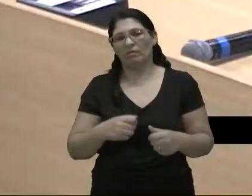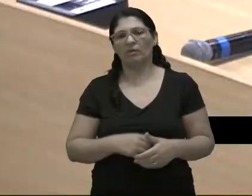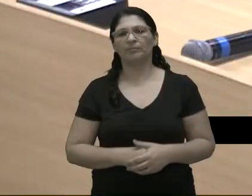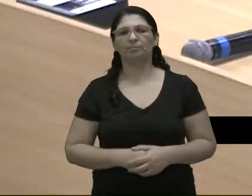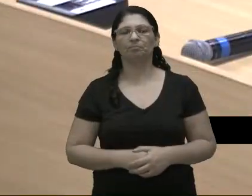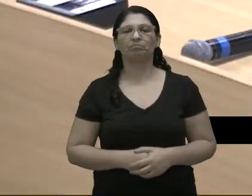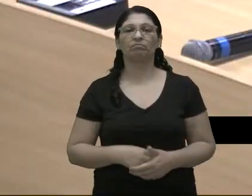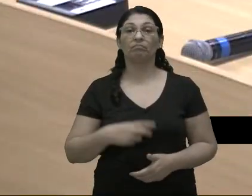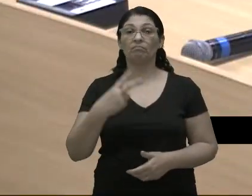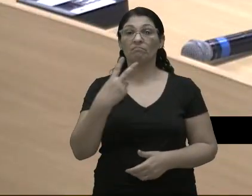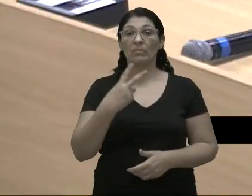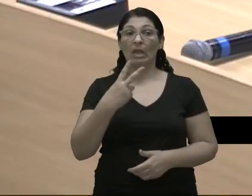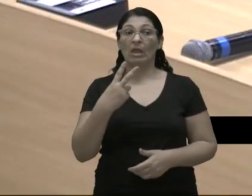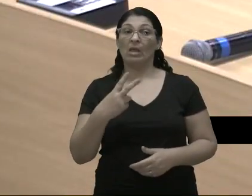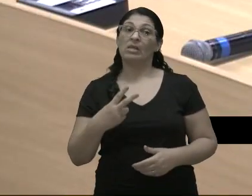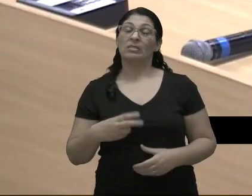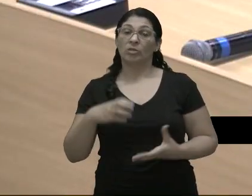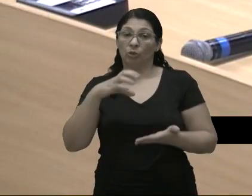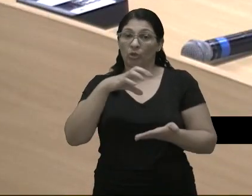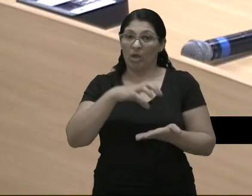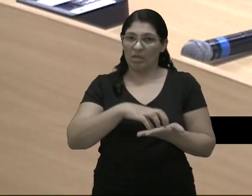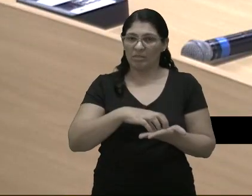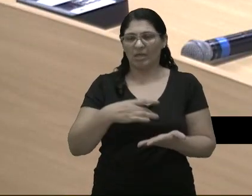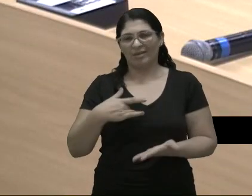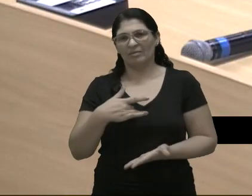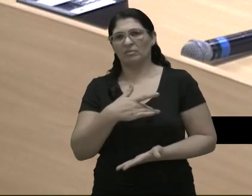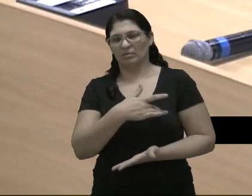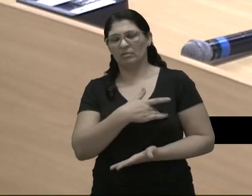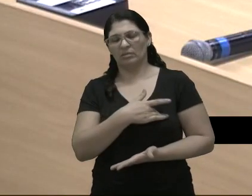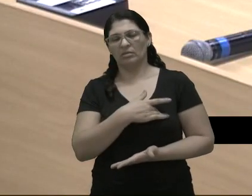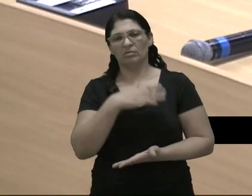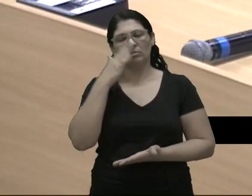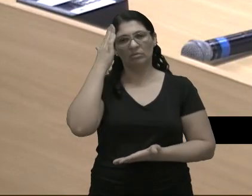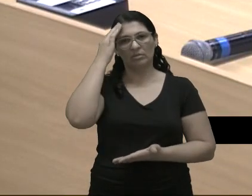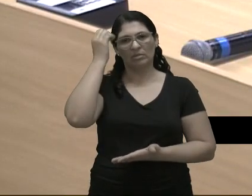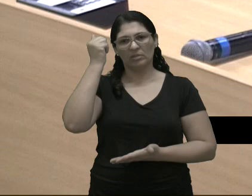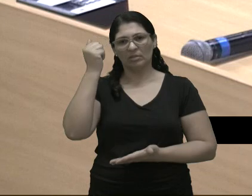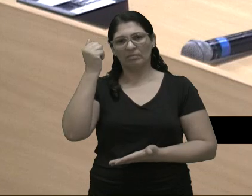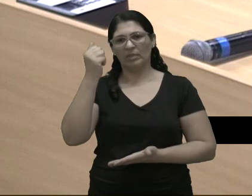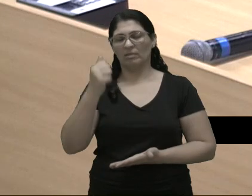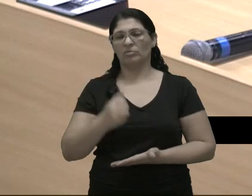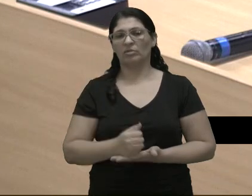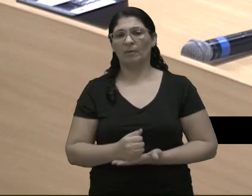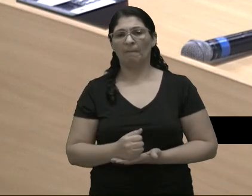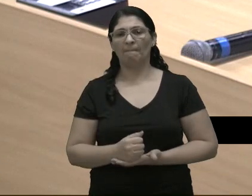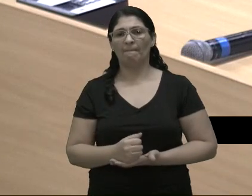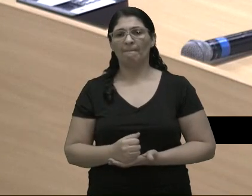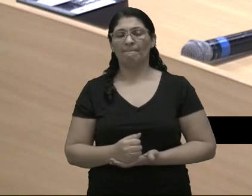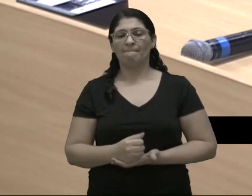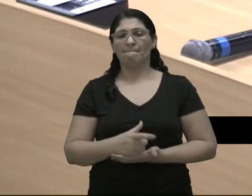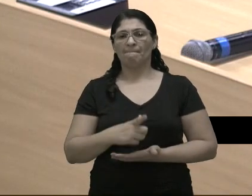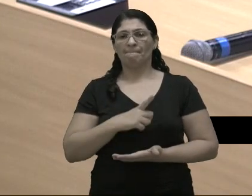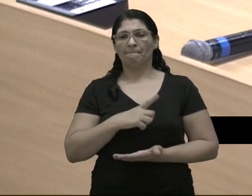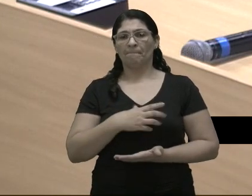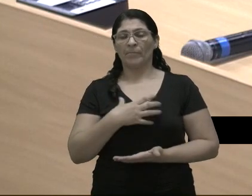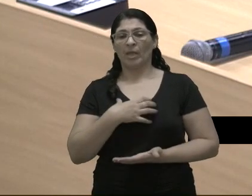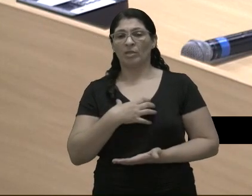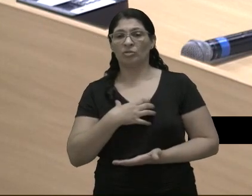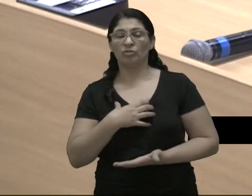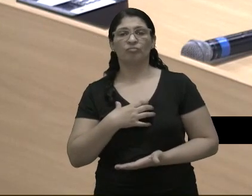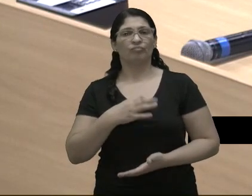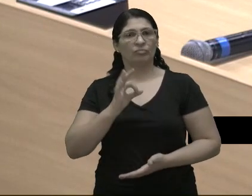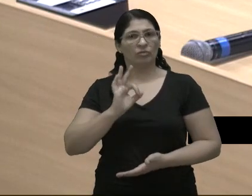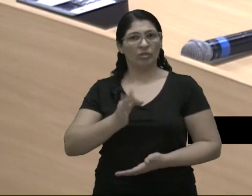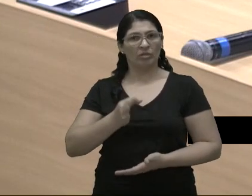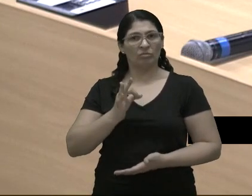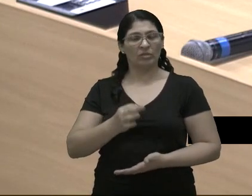duas unidades, né, vereador? Então, assim, a gente sabe que é cumprido de forma correta as escalas.